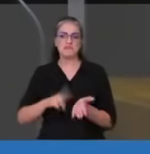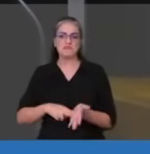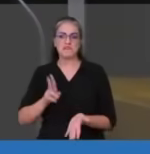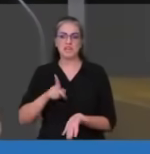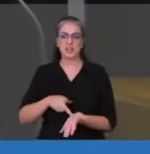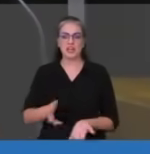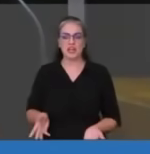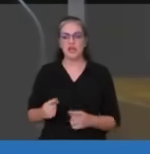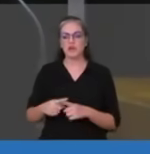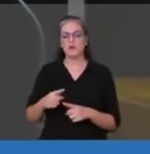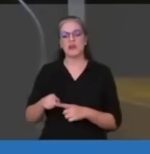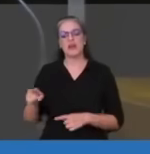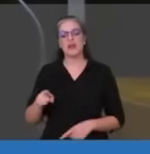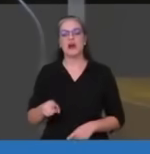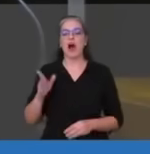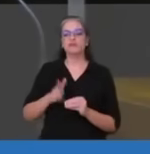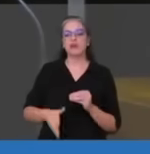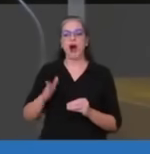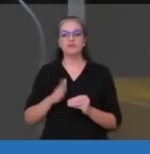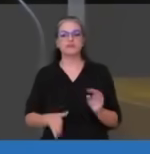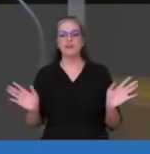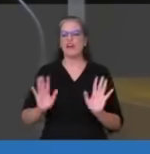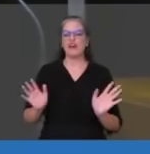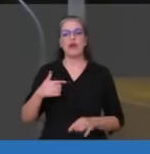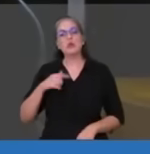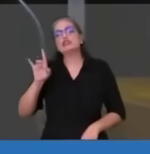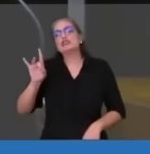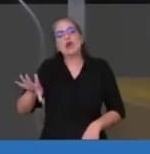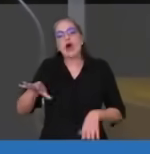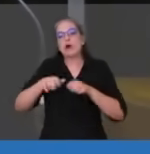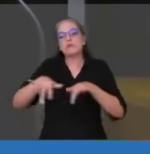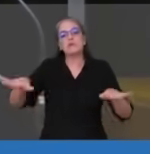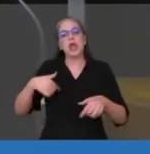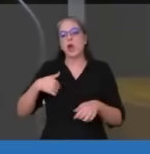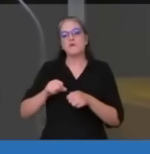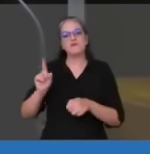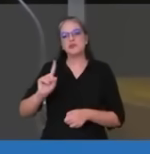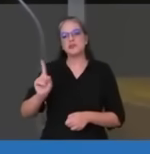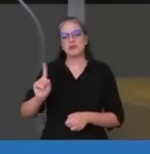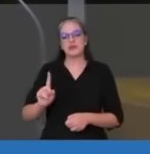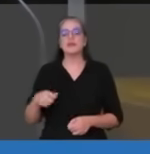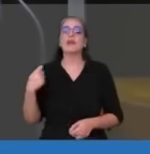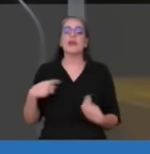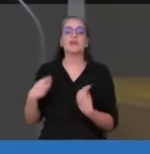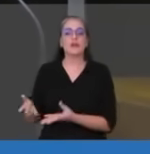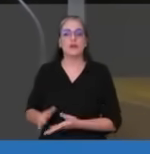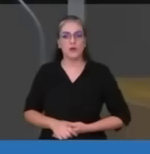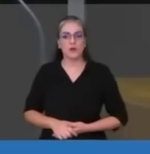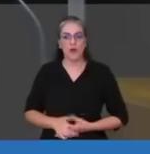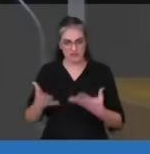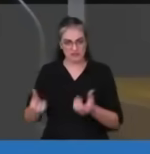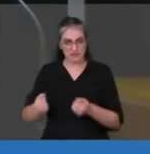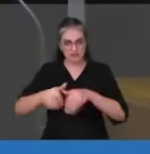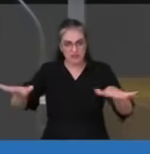na desculpa esfarrapada da de dizer não apenas publiquei não forjei o documento recebeu de quem e vai publicando hoje